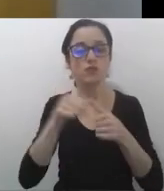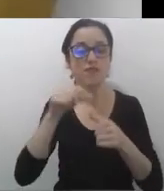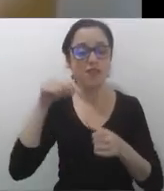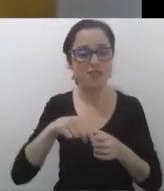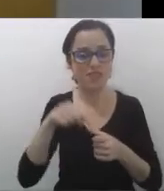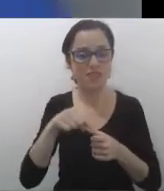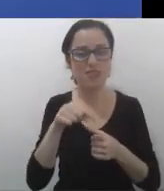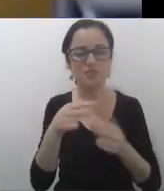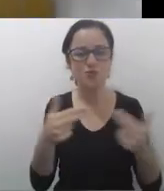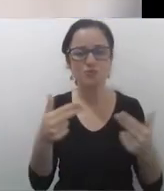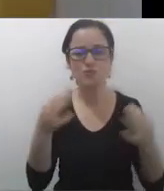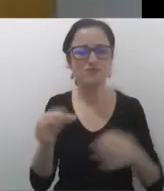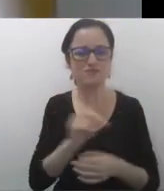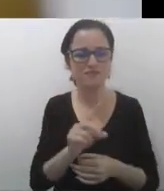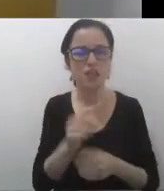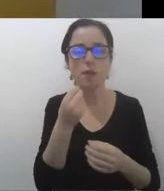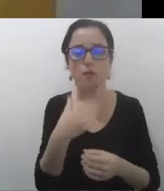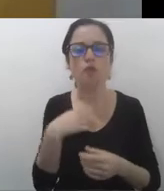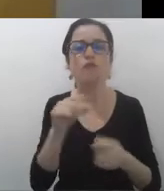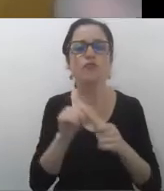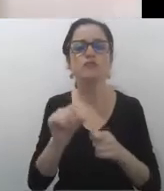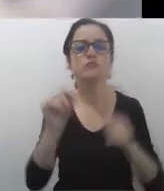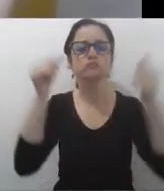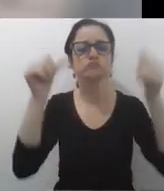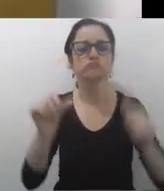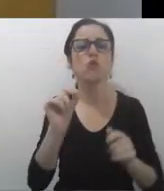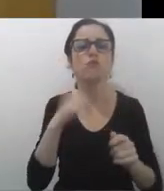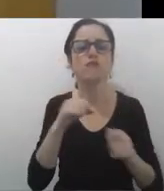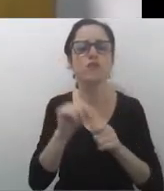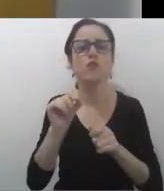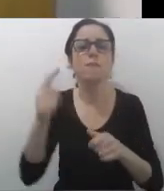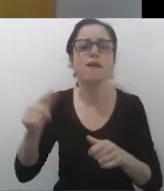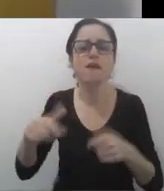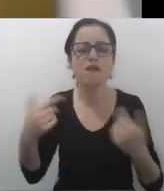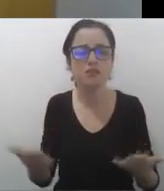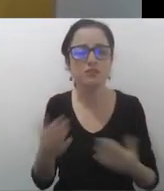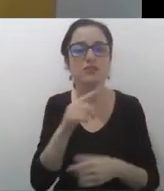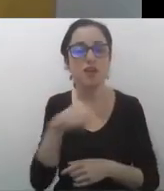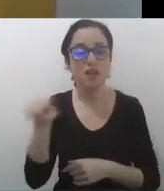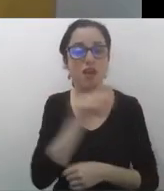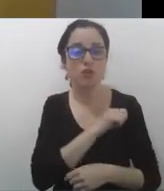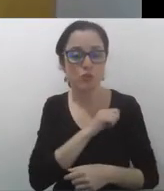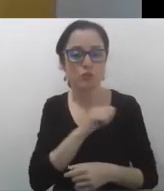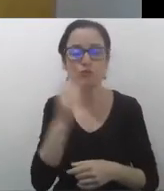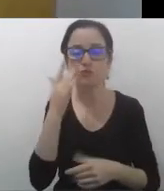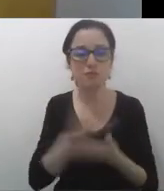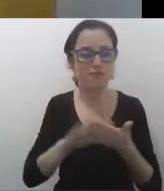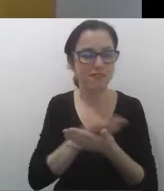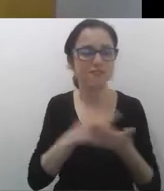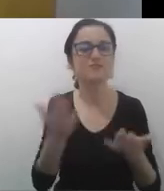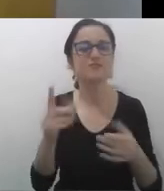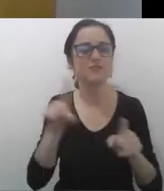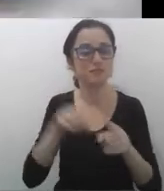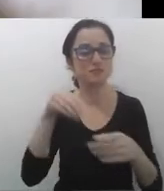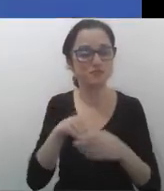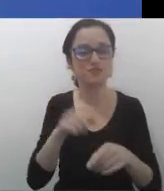aqui no IAC, era algo ainda, bom, eu vou fazer cartaz, o que, que eu vou fazer mais, etc. Eles não sabiam muito bem.